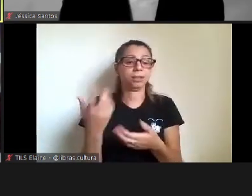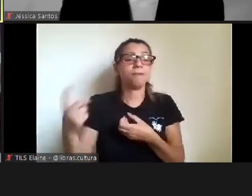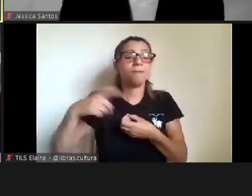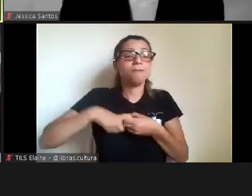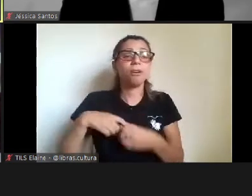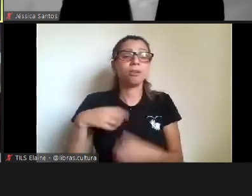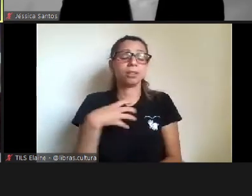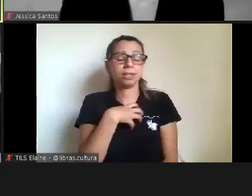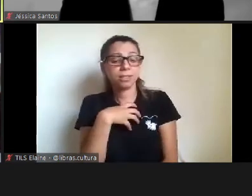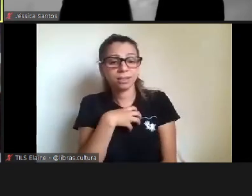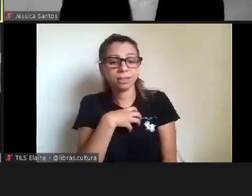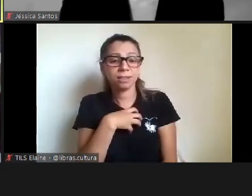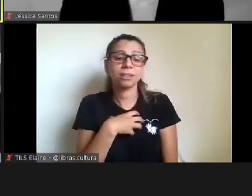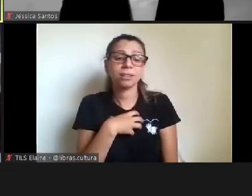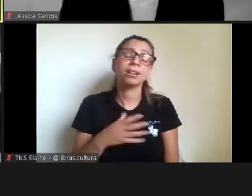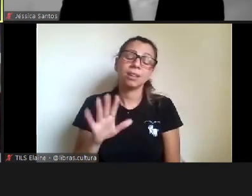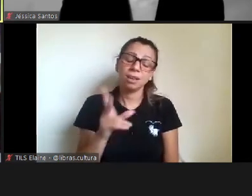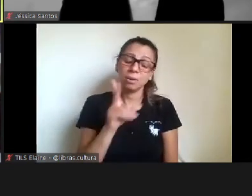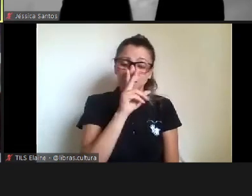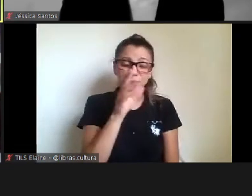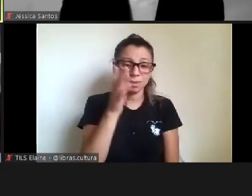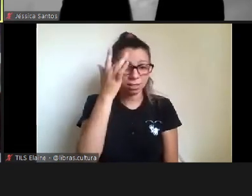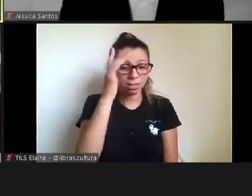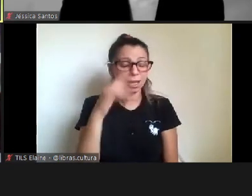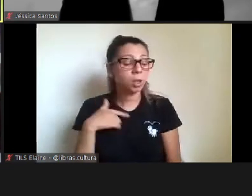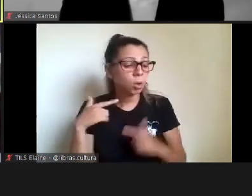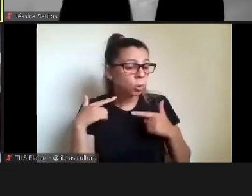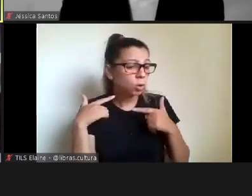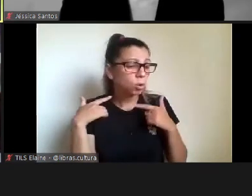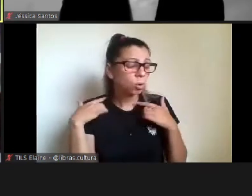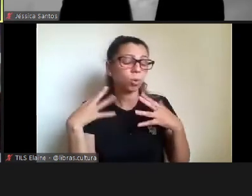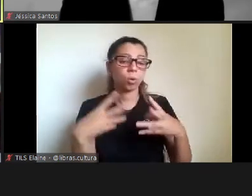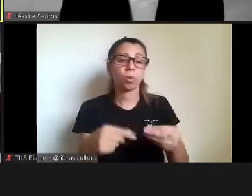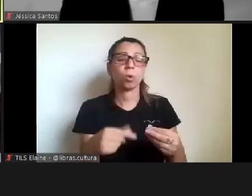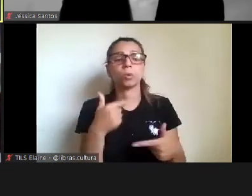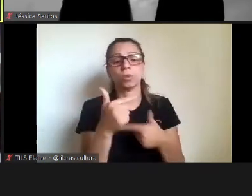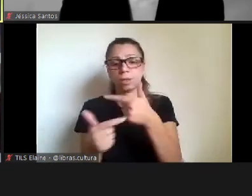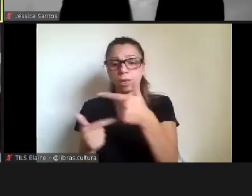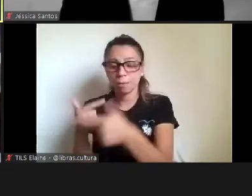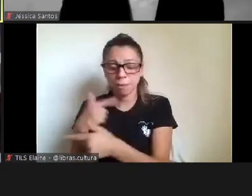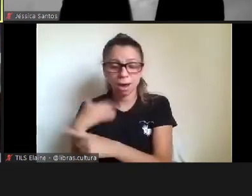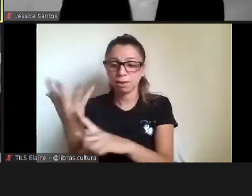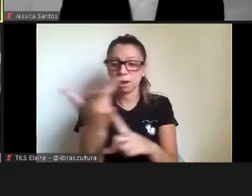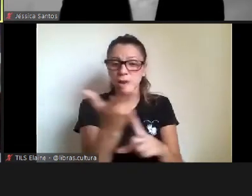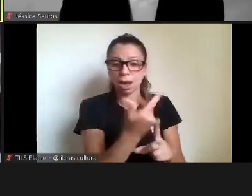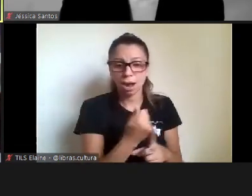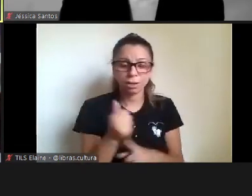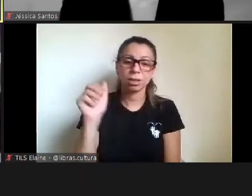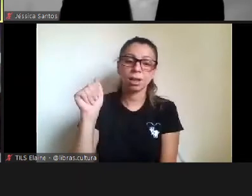Eu não sei, eu sinto muito isso em todos os trabalhos da Mostra, eu tenho sentido muito isso,